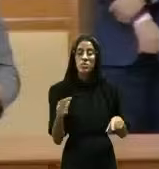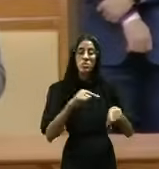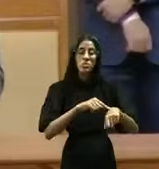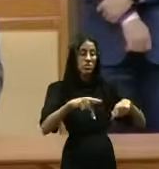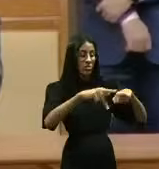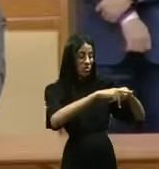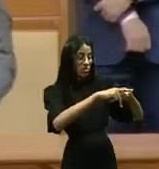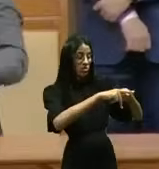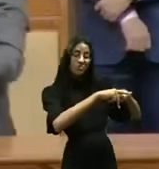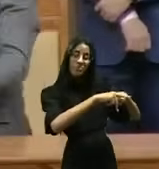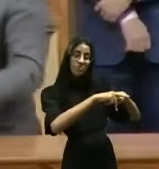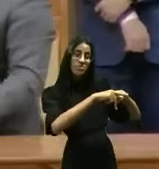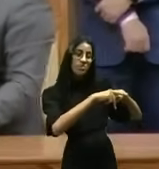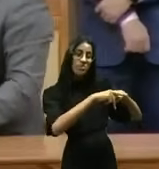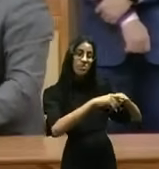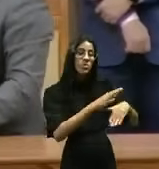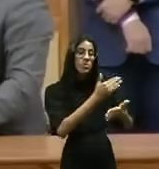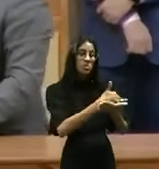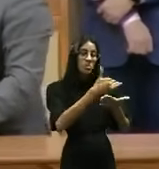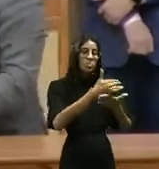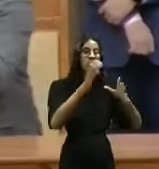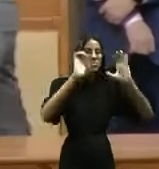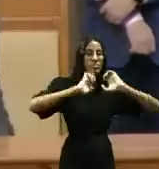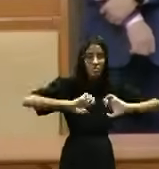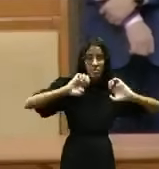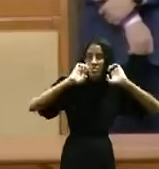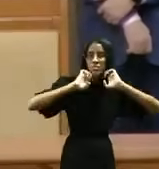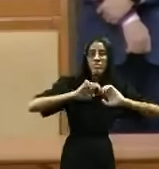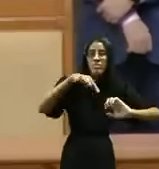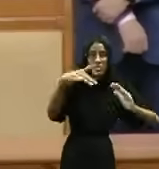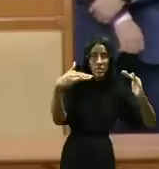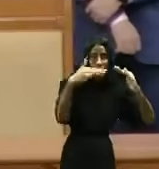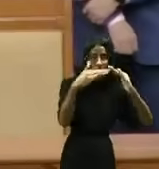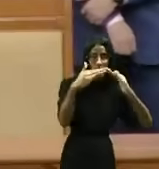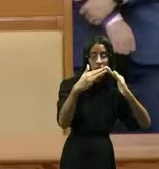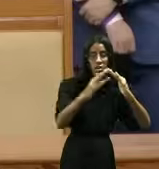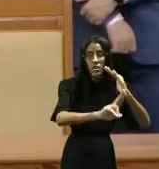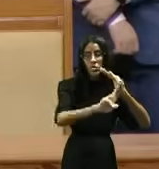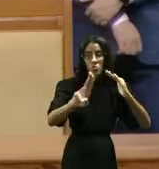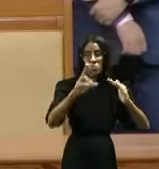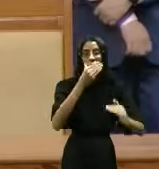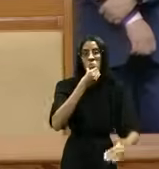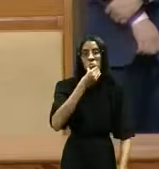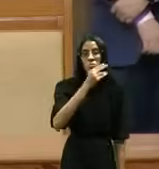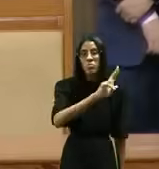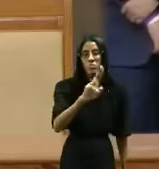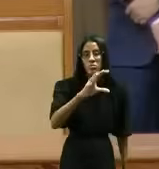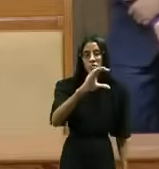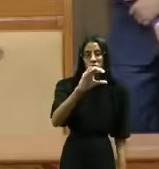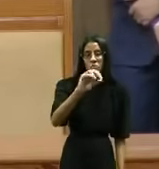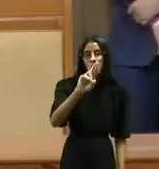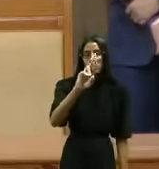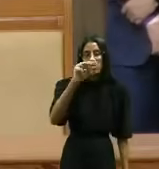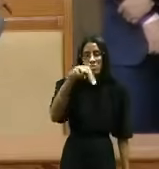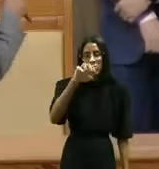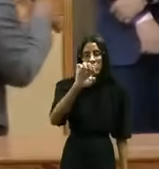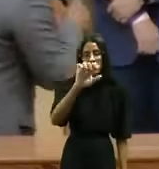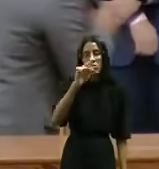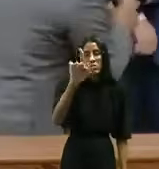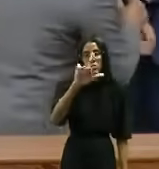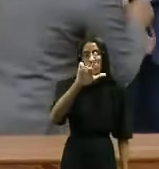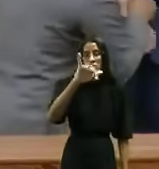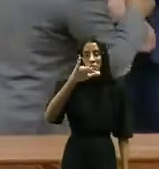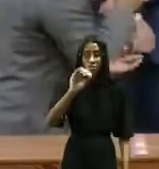ele chegou lá para evangelizar a Casa de Cornélio todinha aceitou